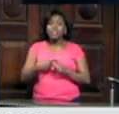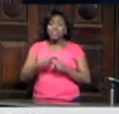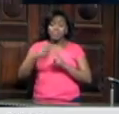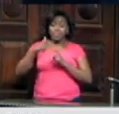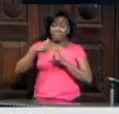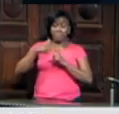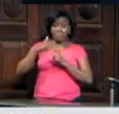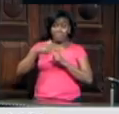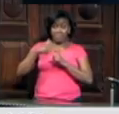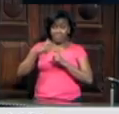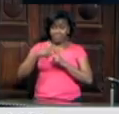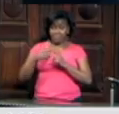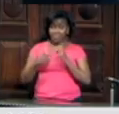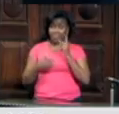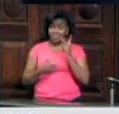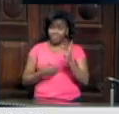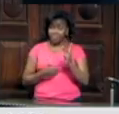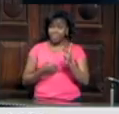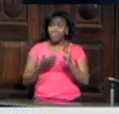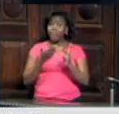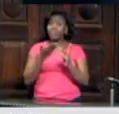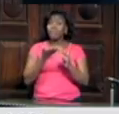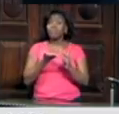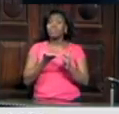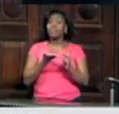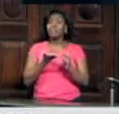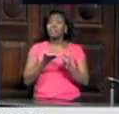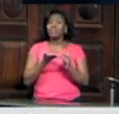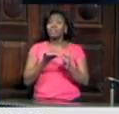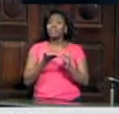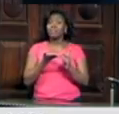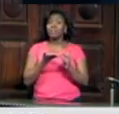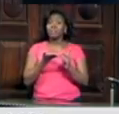medicina têm sido